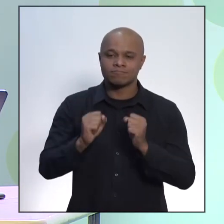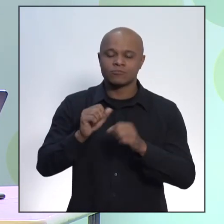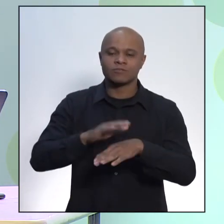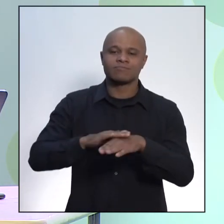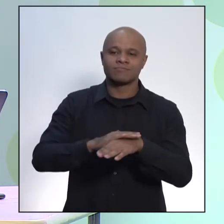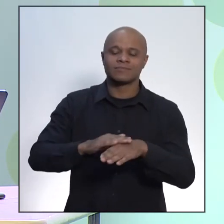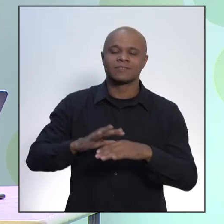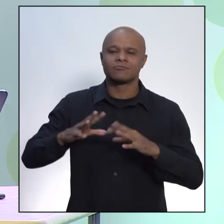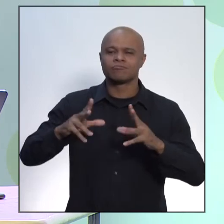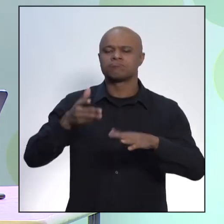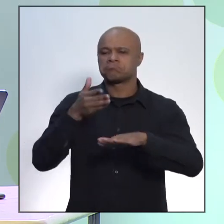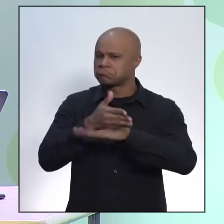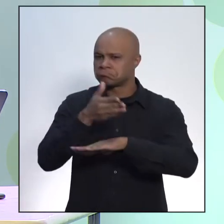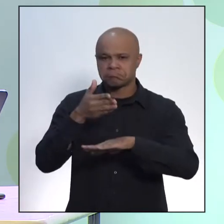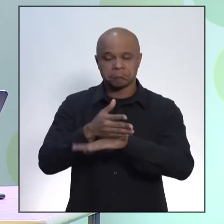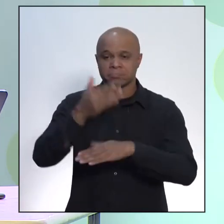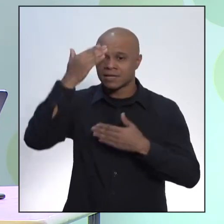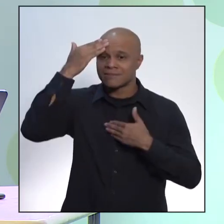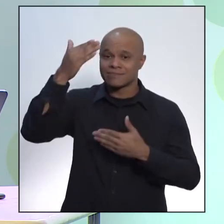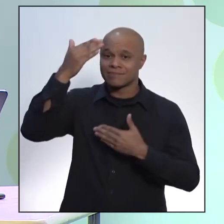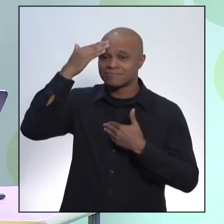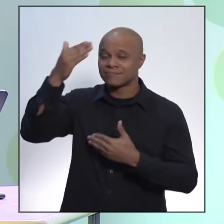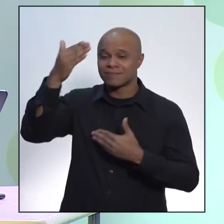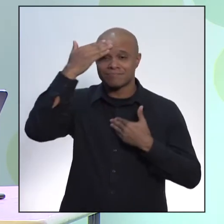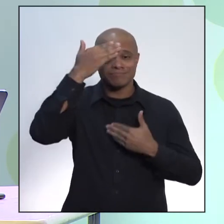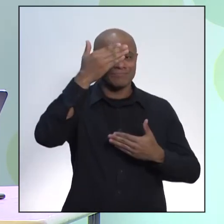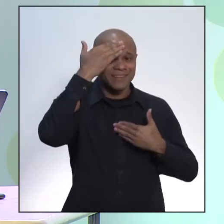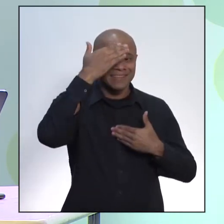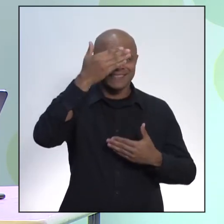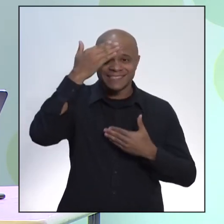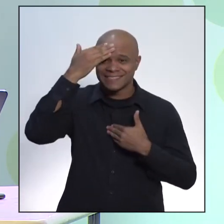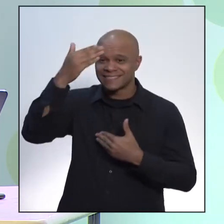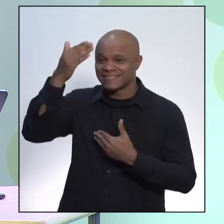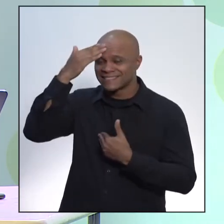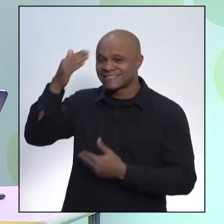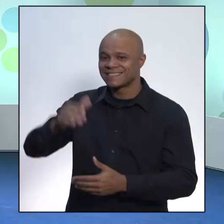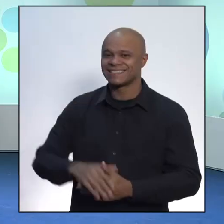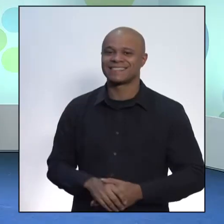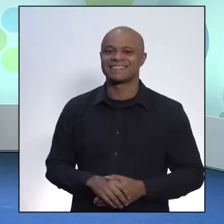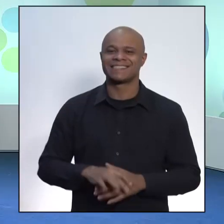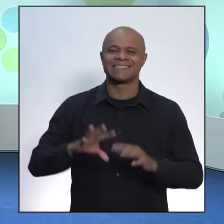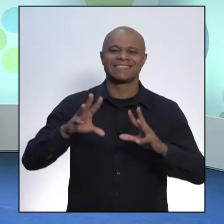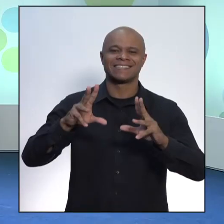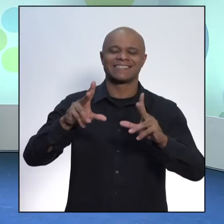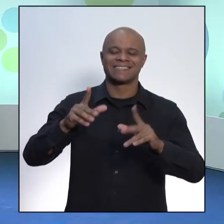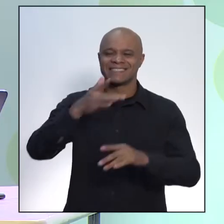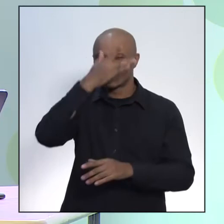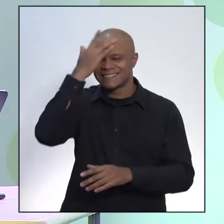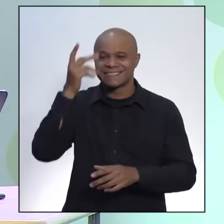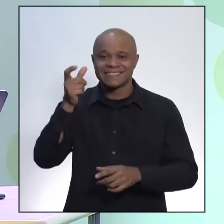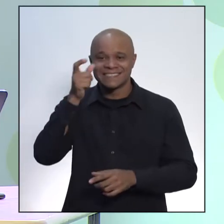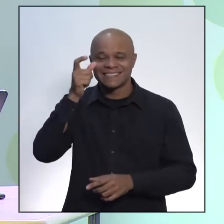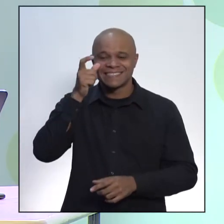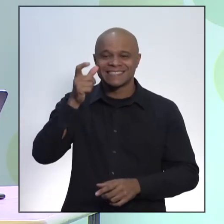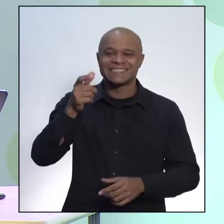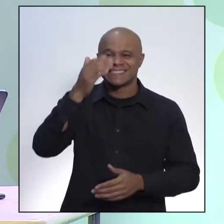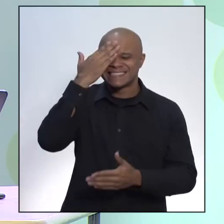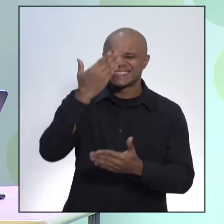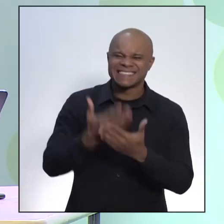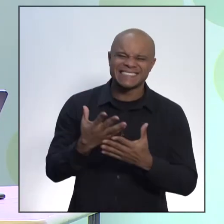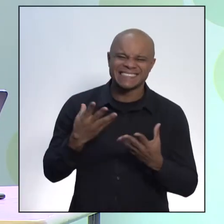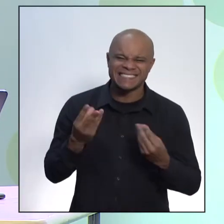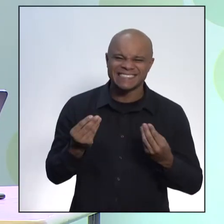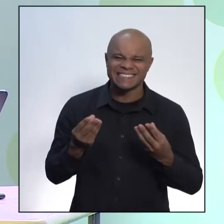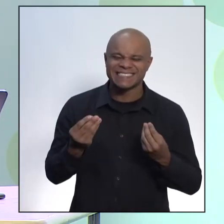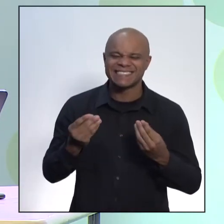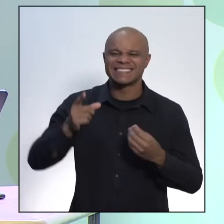podem participar. Quero agradecer a Adriana, agradecer você demais, Ariana, todos vocês que nos assistiram. Nós acreditamos muito